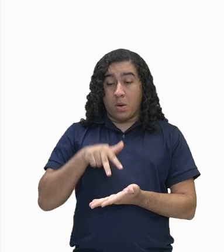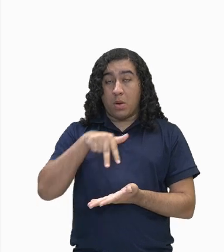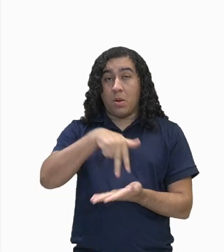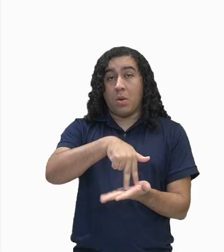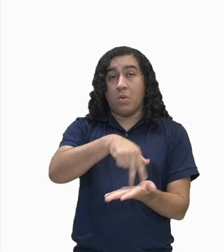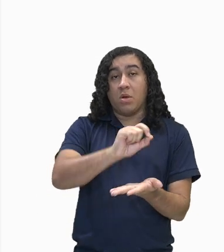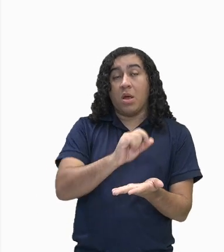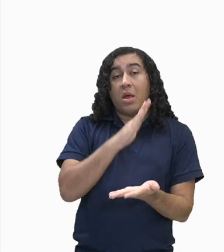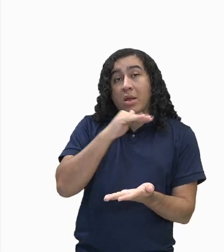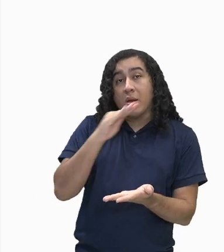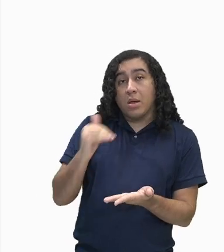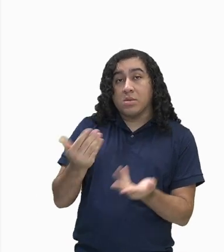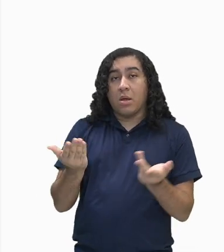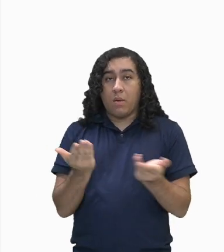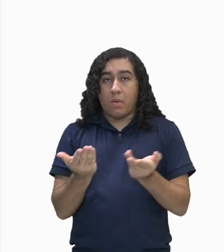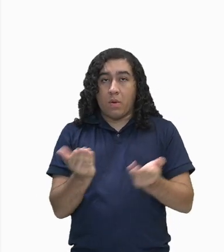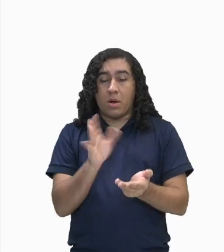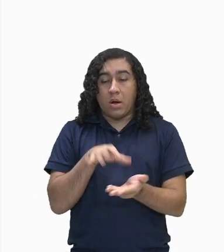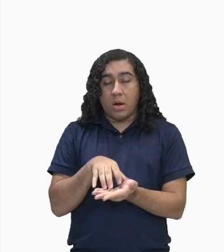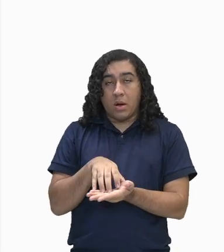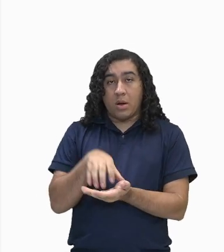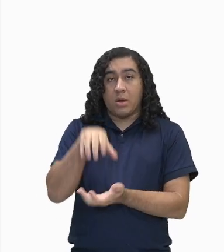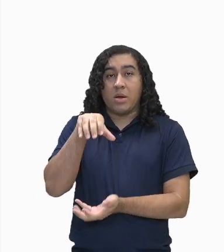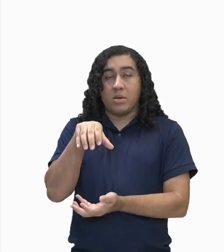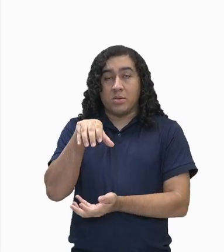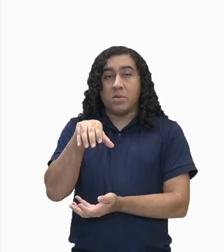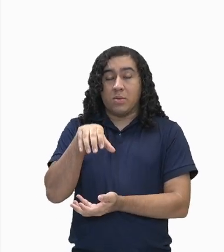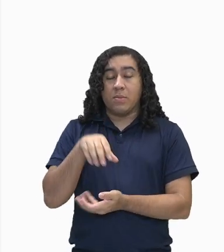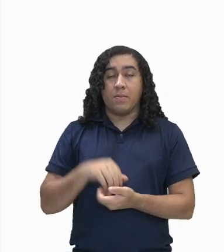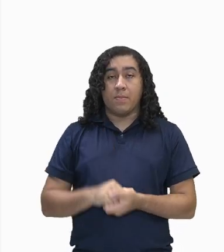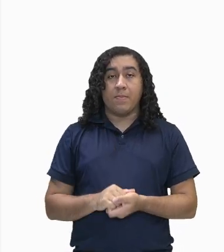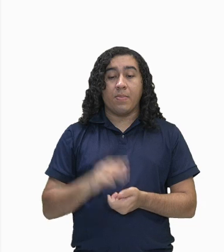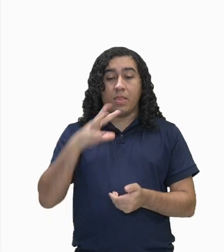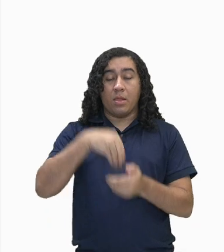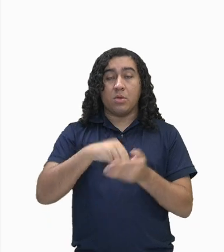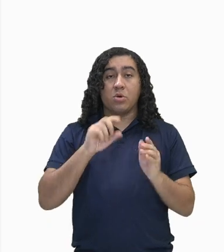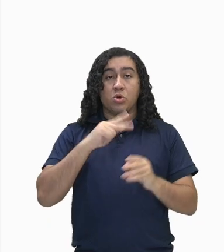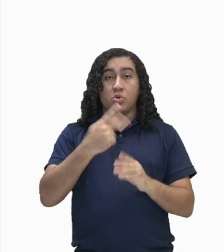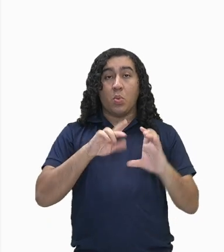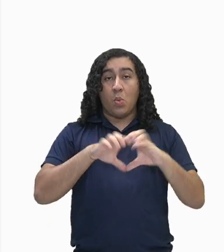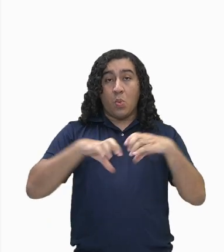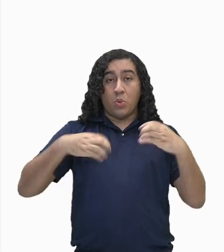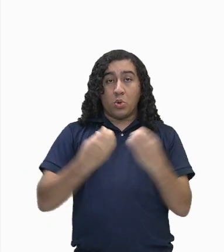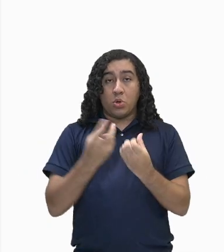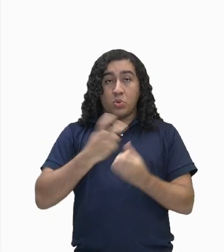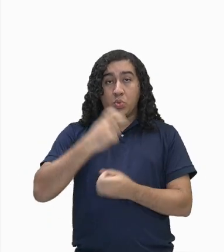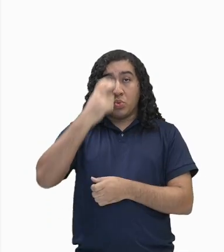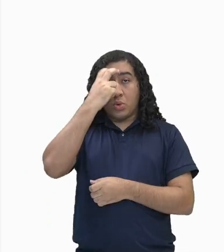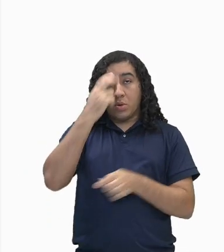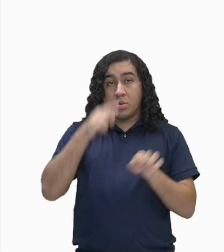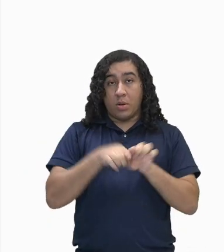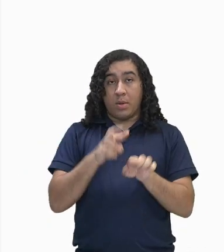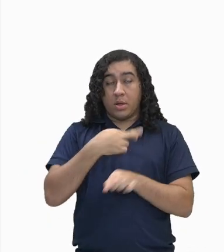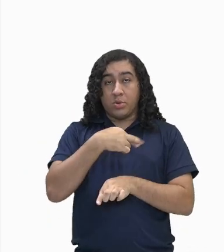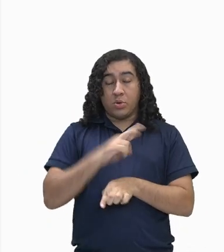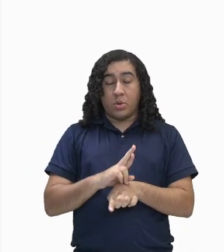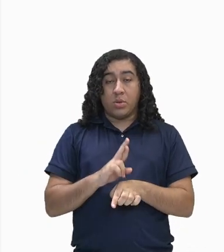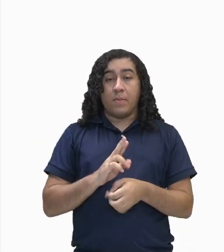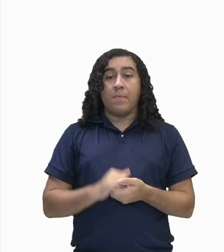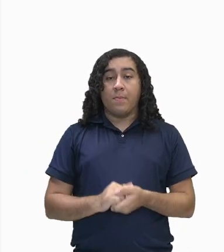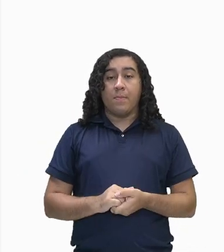ser criança e passa a ser considerado um adulto na sua comunidade cultural e